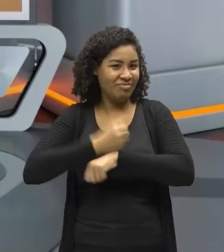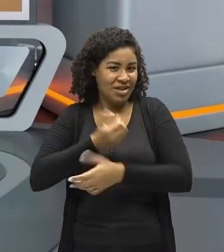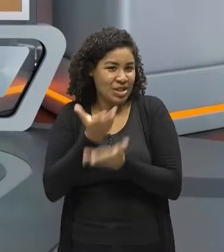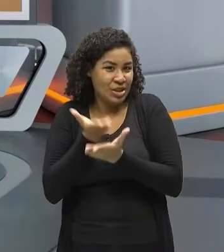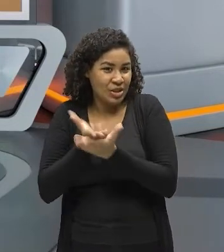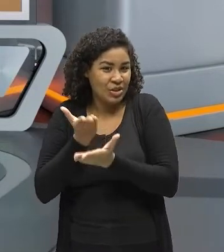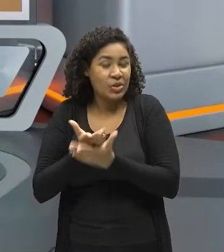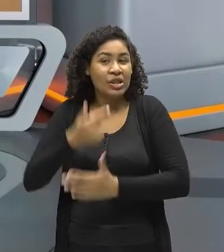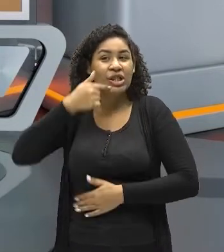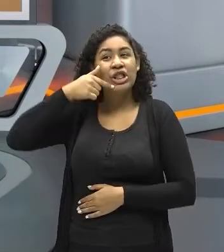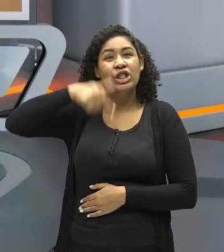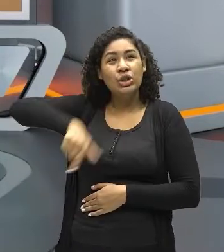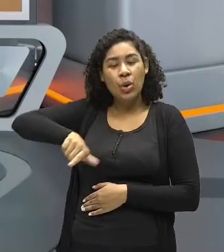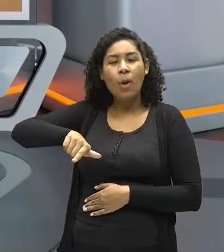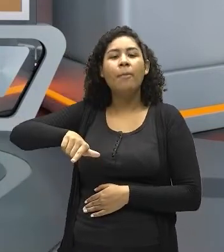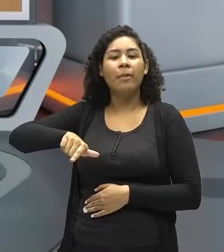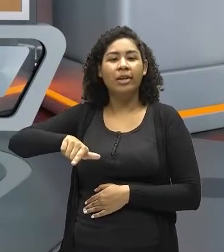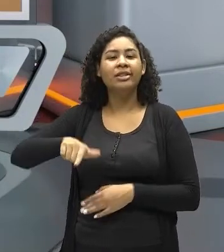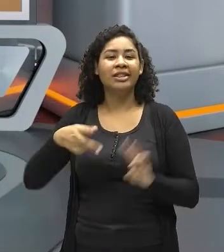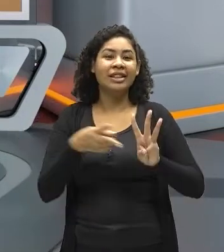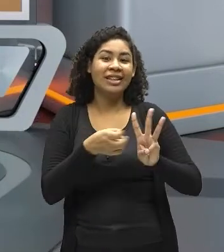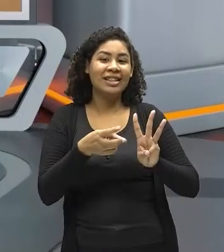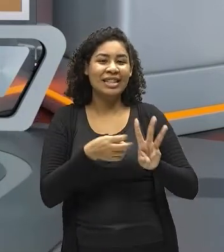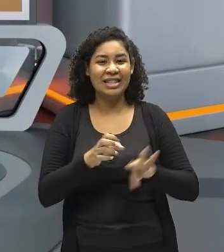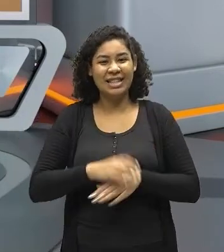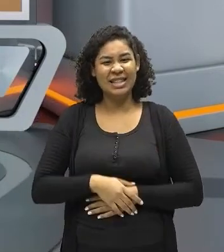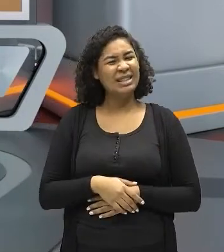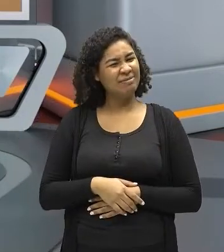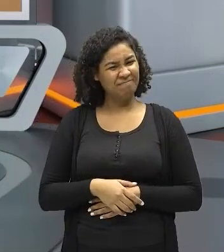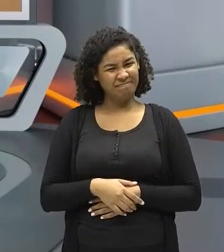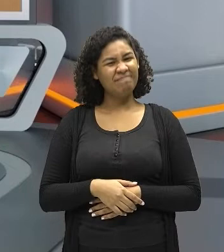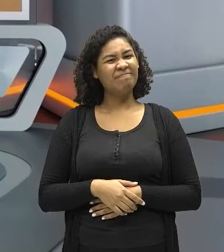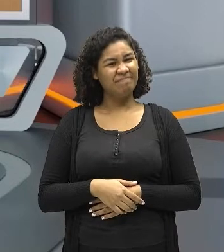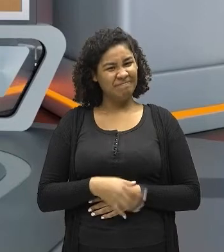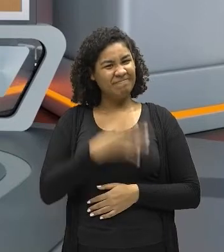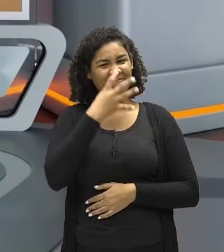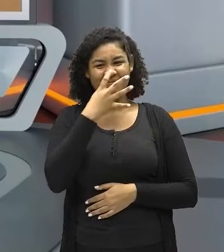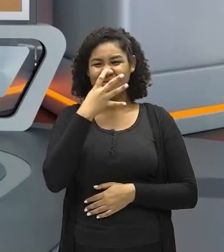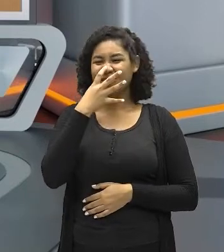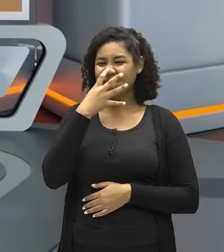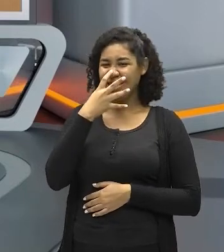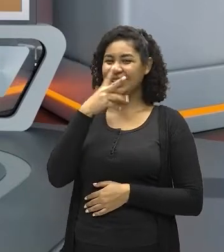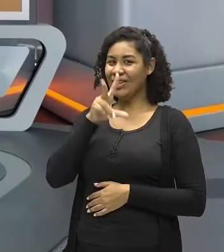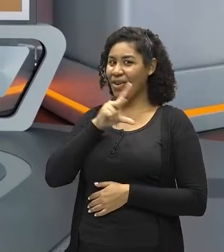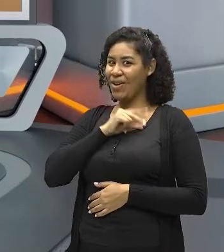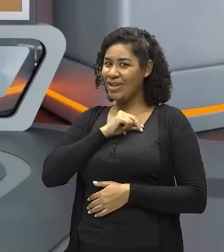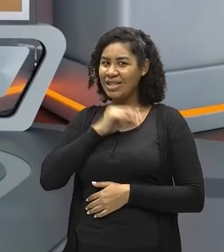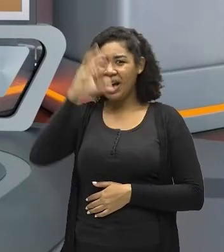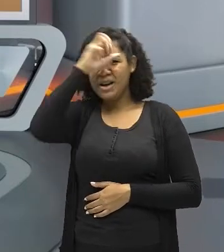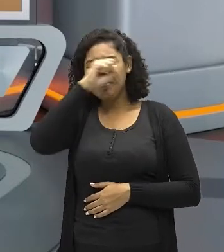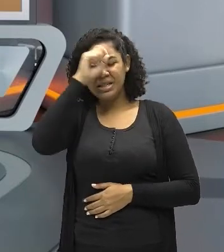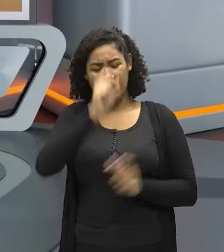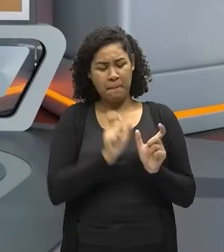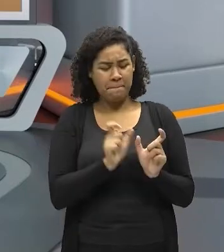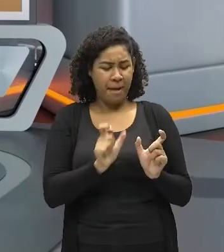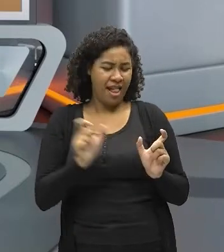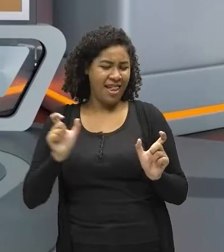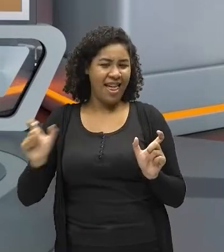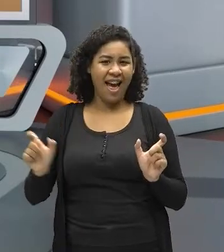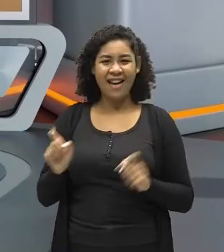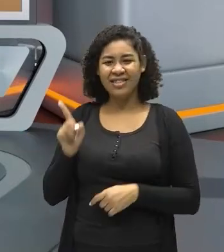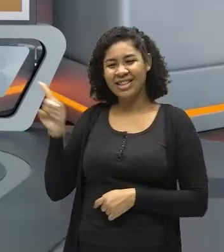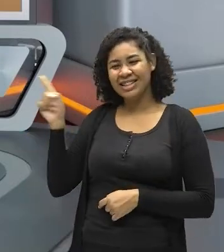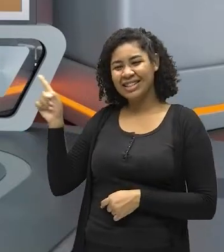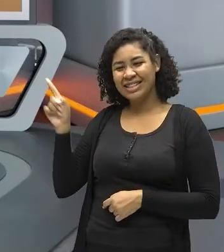indígenas. Já pensou que luxo? Já pensou nós aprendermos as palavras desse tronco, de